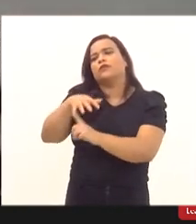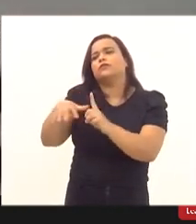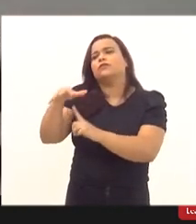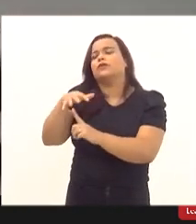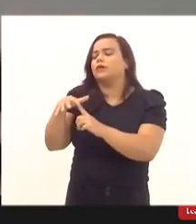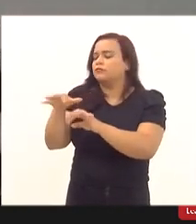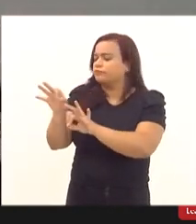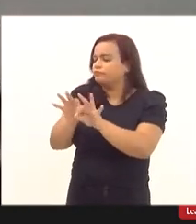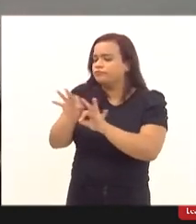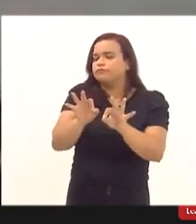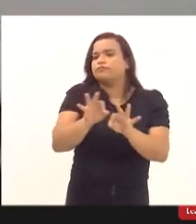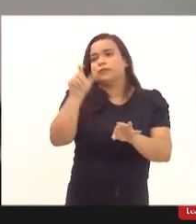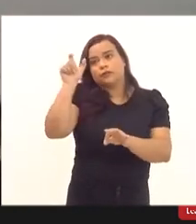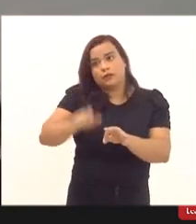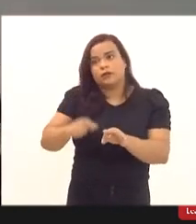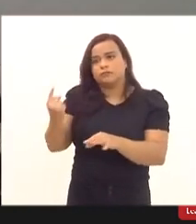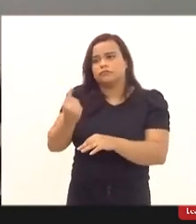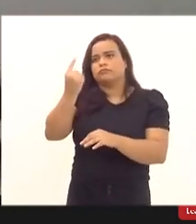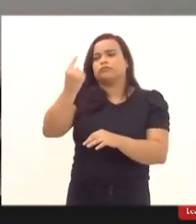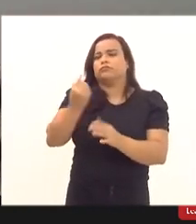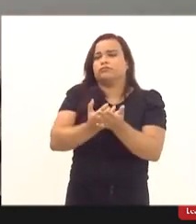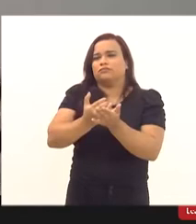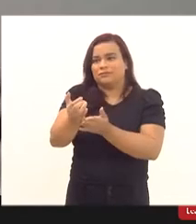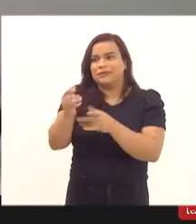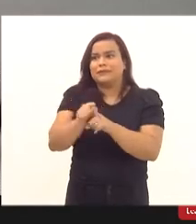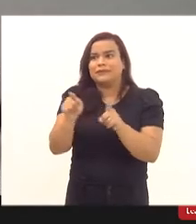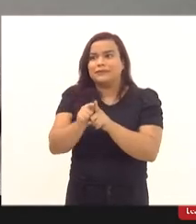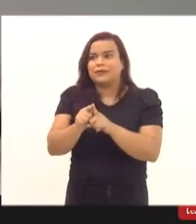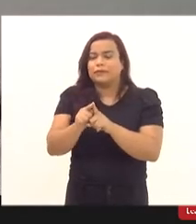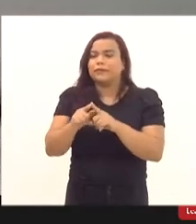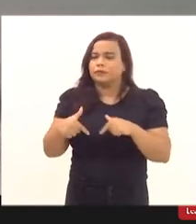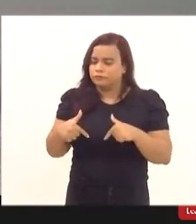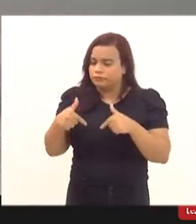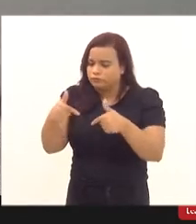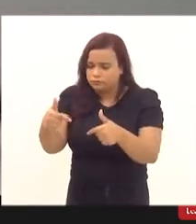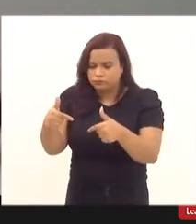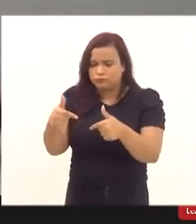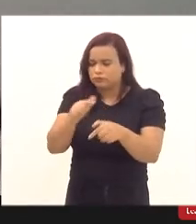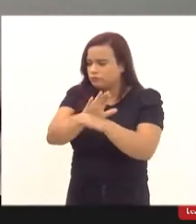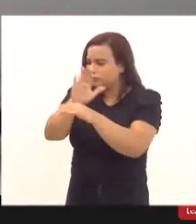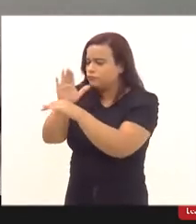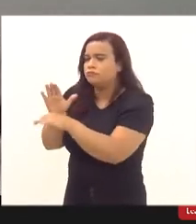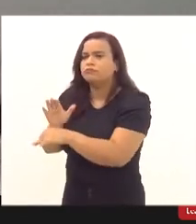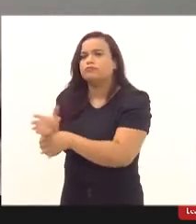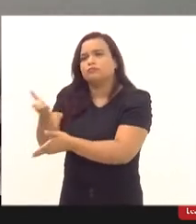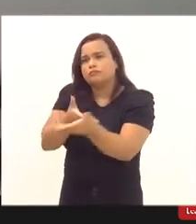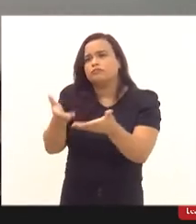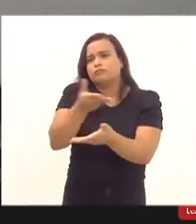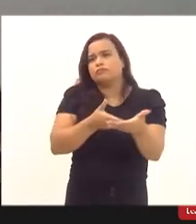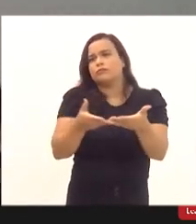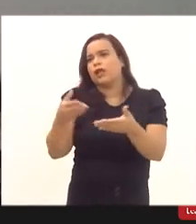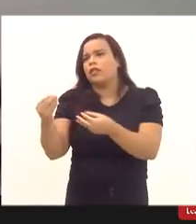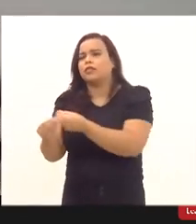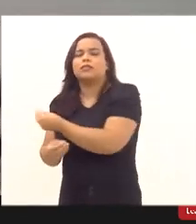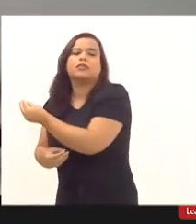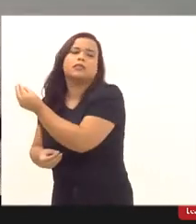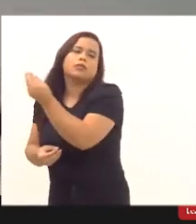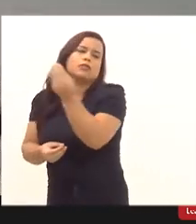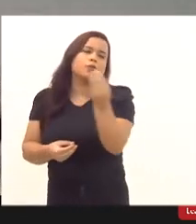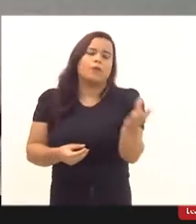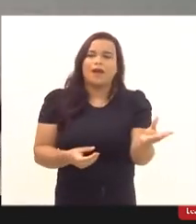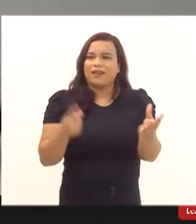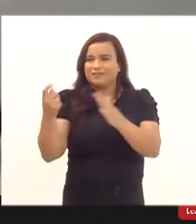acabou de ser dor foi tanto Pioneiro na criação quando foi ao turista na doação ao do a emissora para um Ministério da